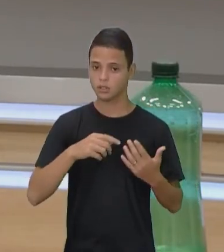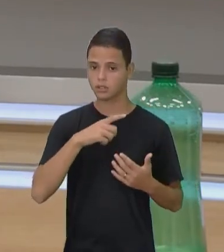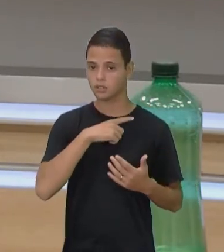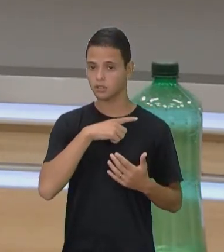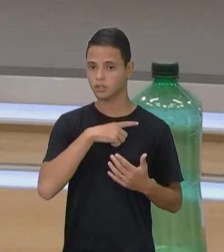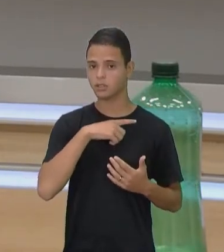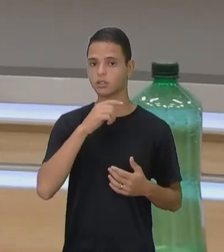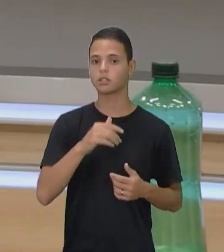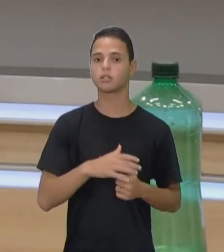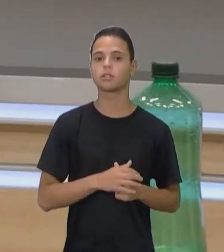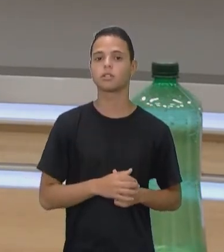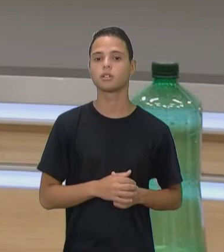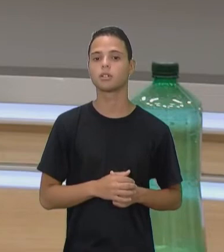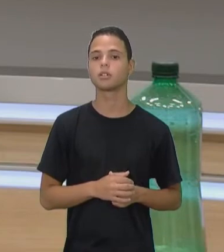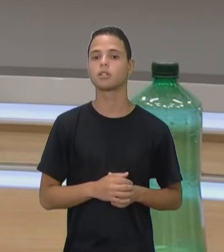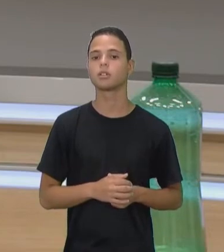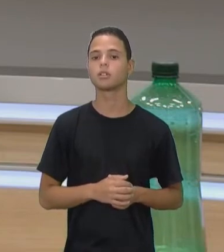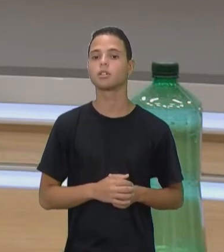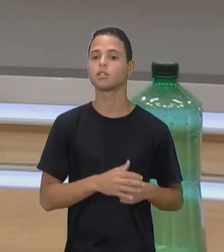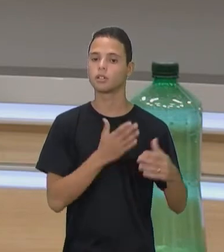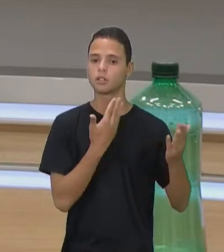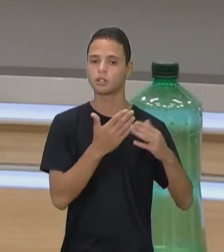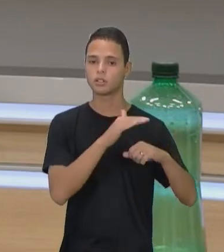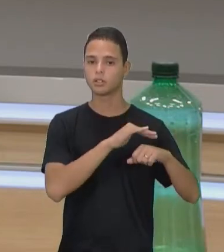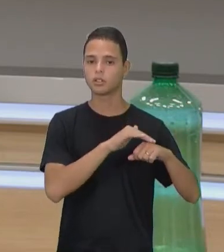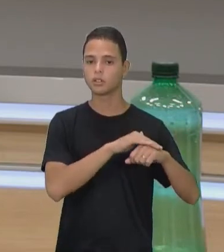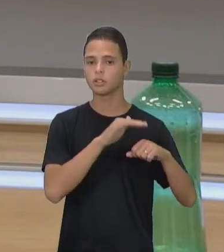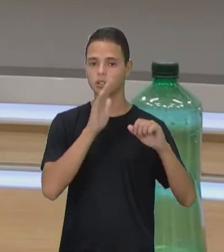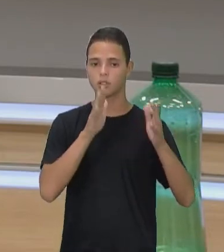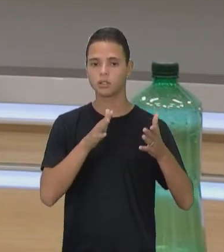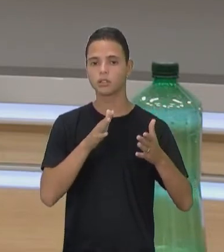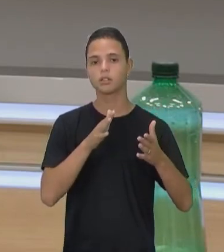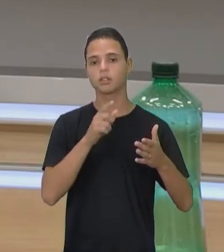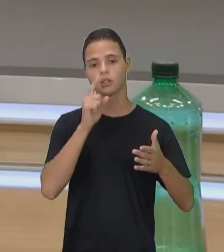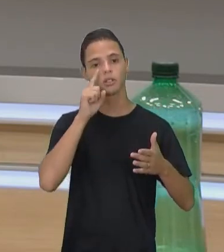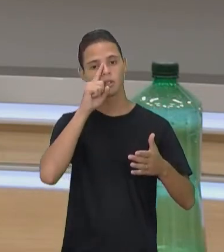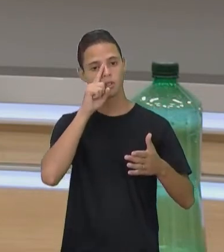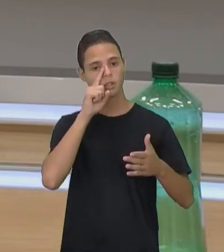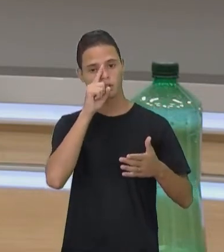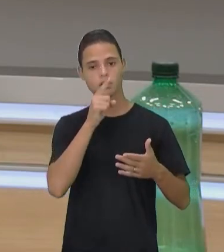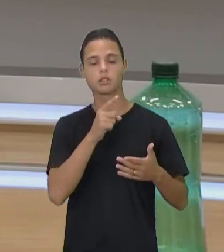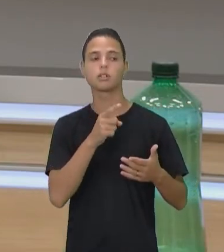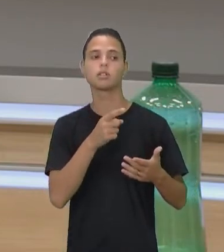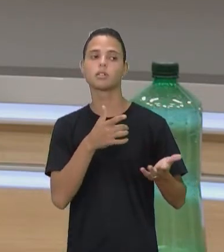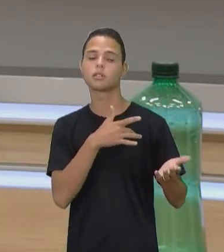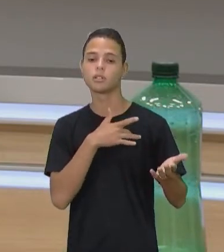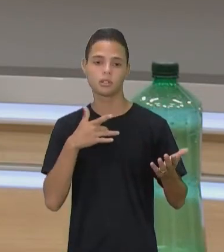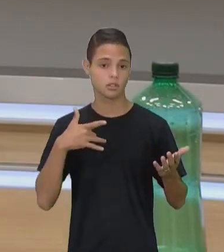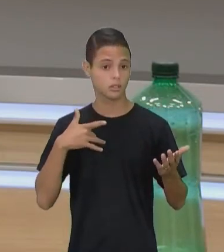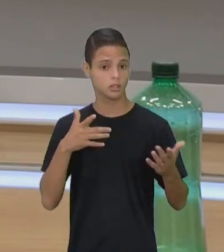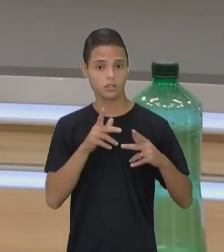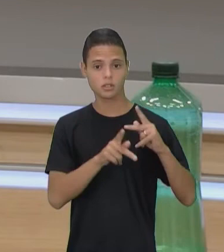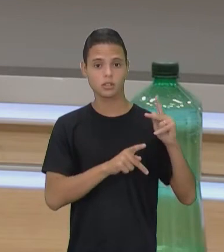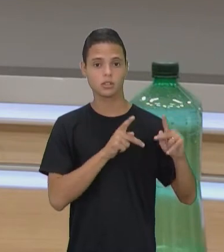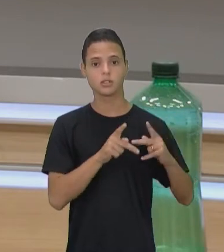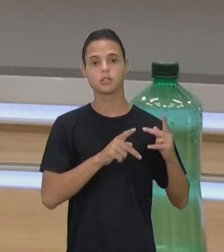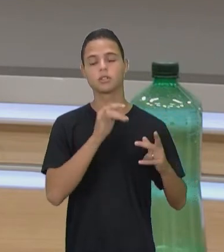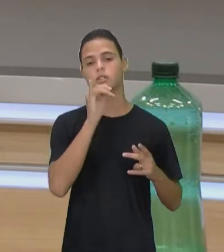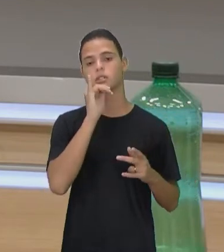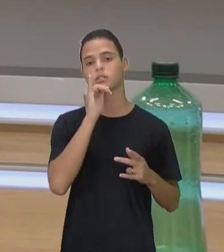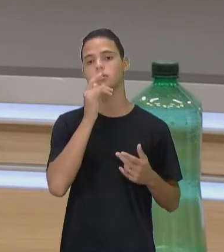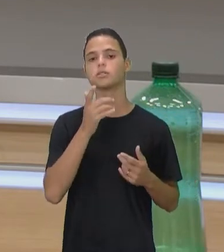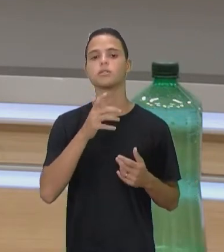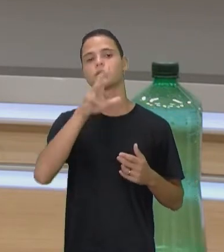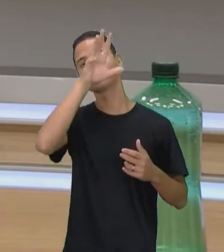aqui. Uma que a gente já falou mais, que seria o risco à saúde pública, mas também a qualidade da nossa vida. É só a gente pensar, por exemplo,